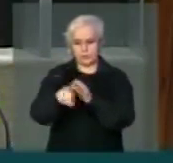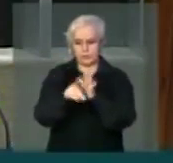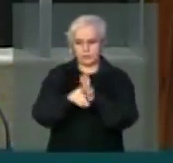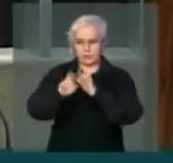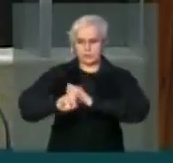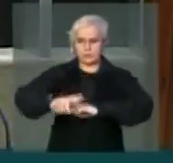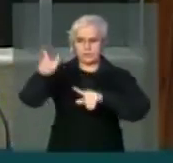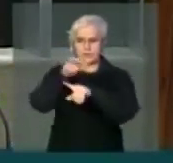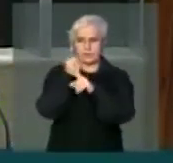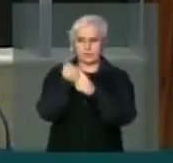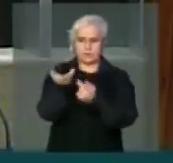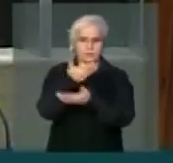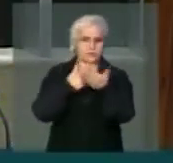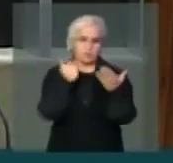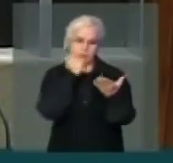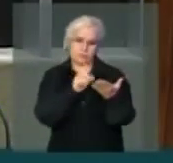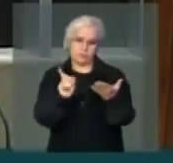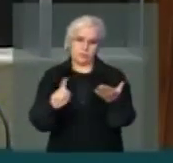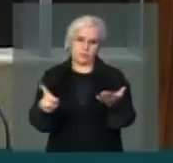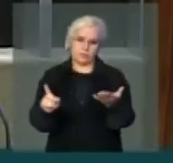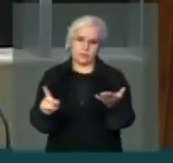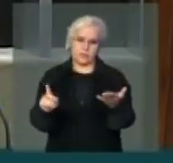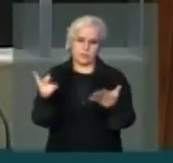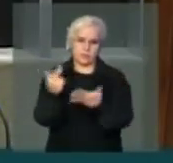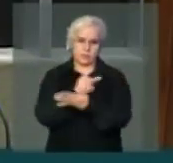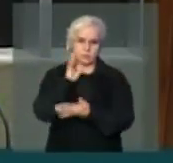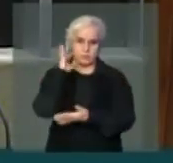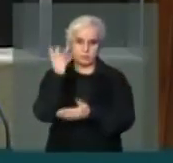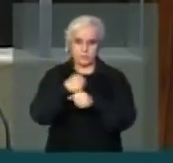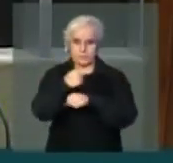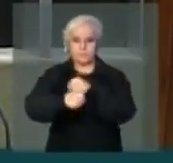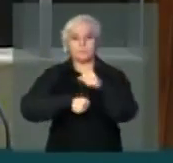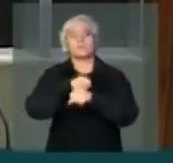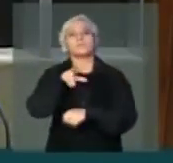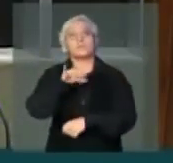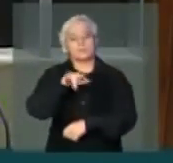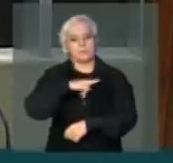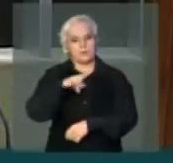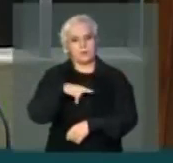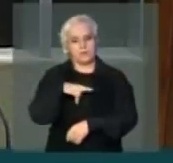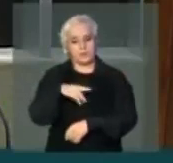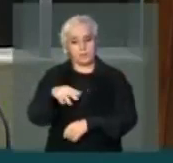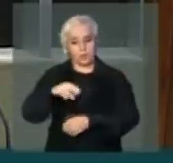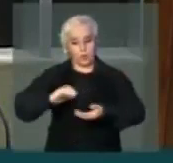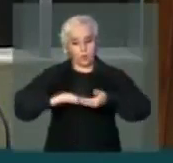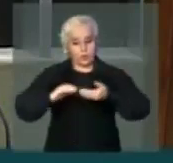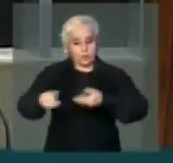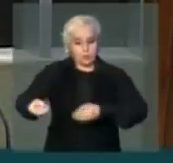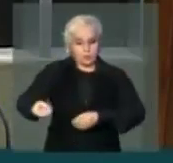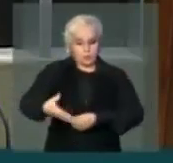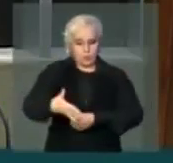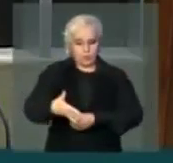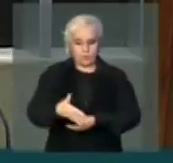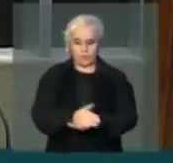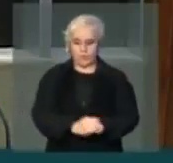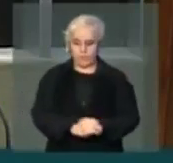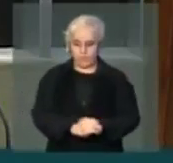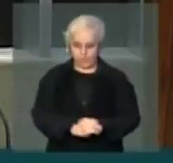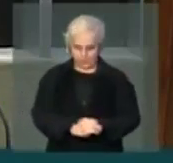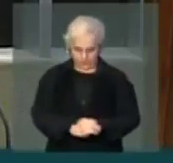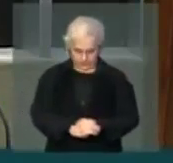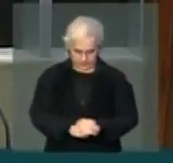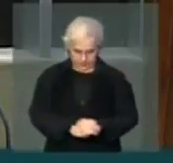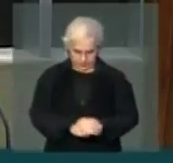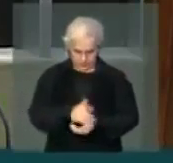desigualdade social. Nós teremos, ano que vem, um novo Congresso Nacional. Mais do que